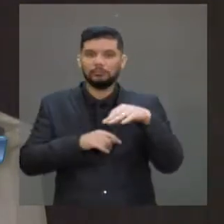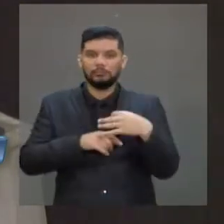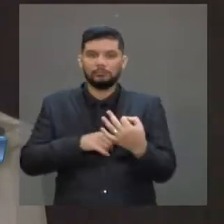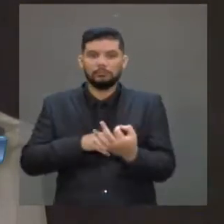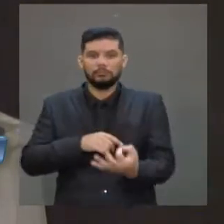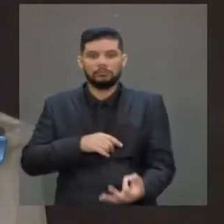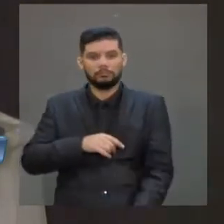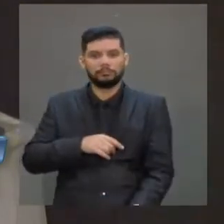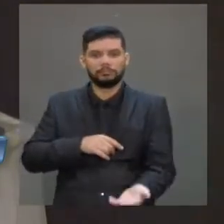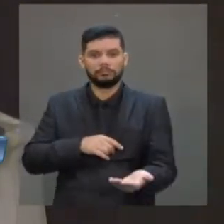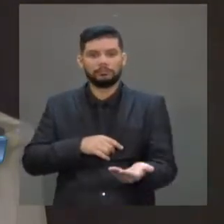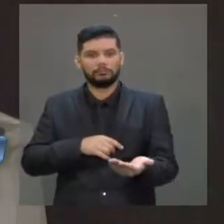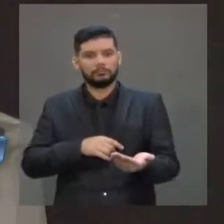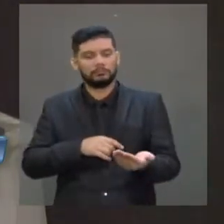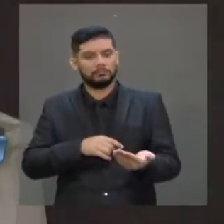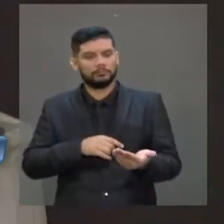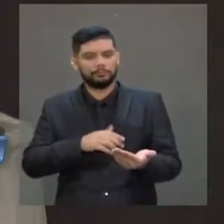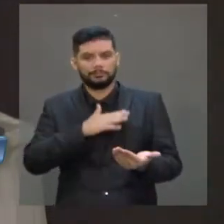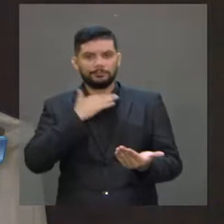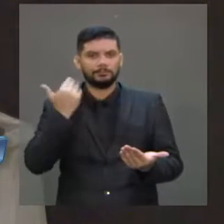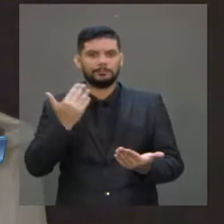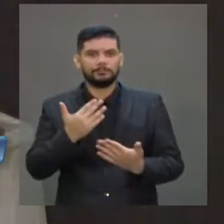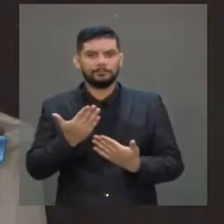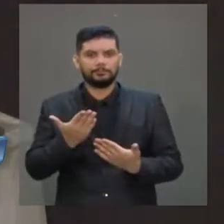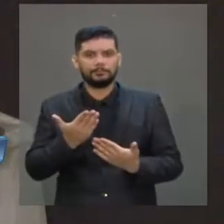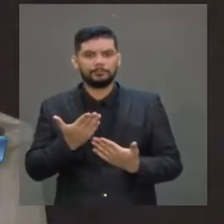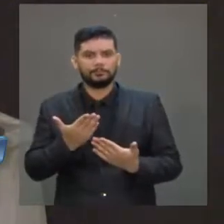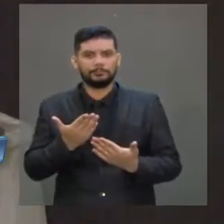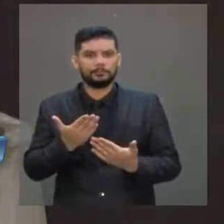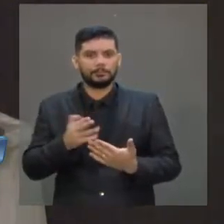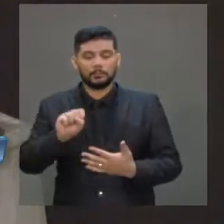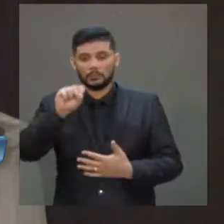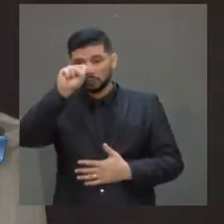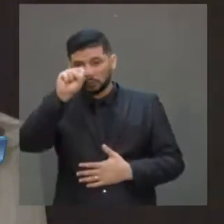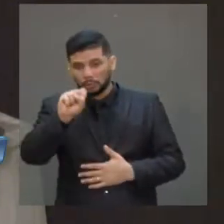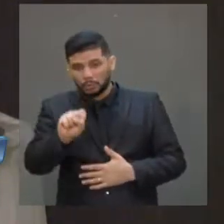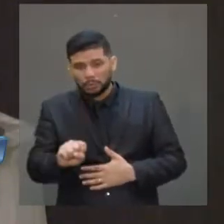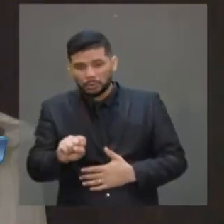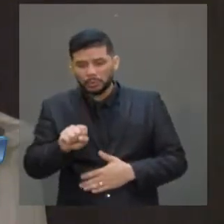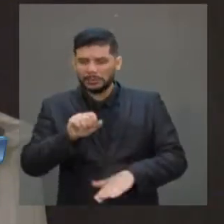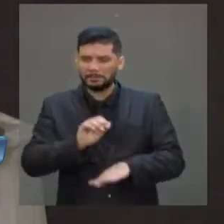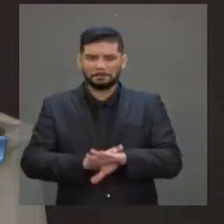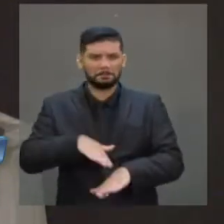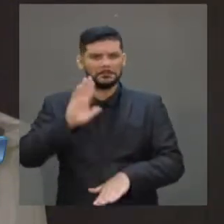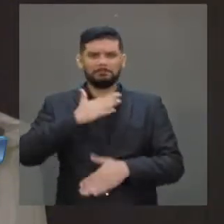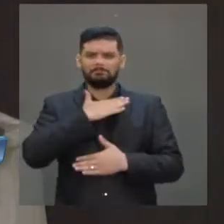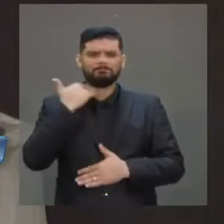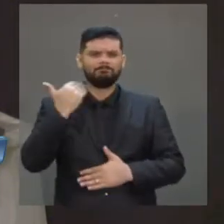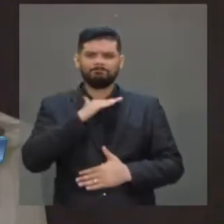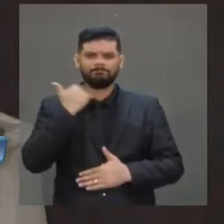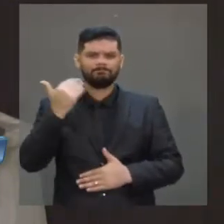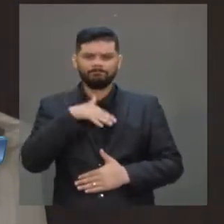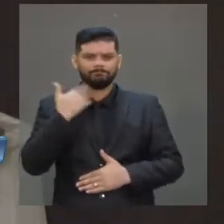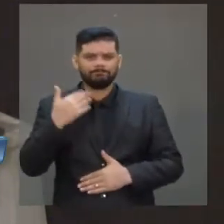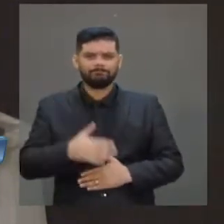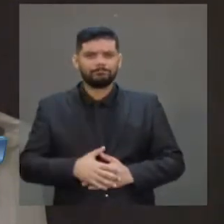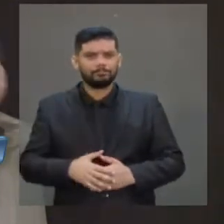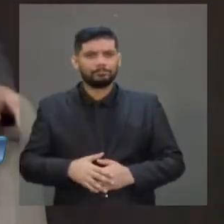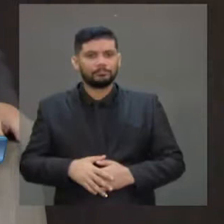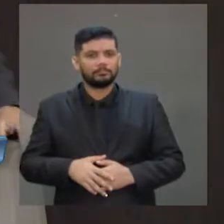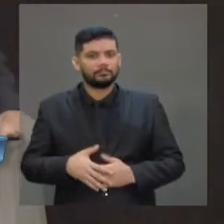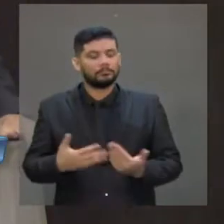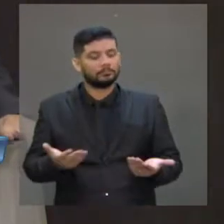mortas. Em Santa Catarina, milhões de abelhas foram mortas. E nós estamos vivendo, portanto, aí uma